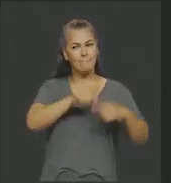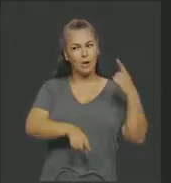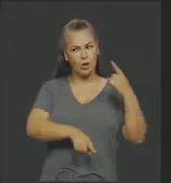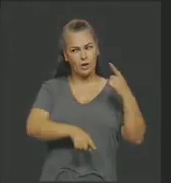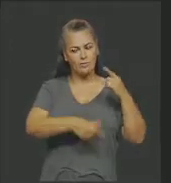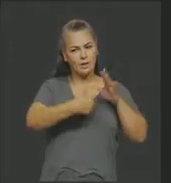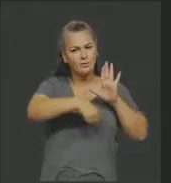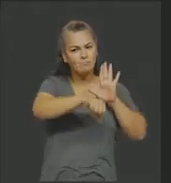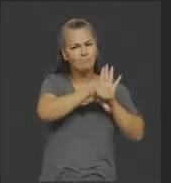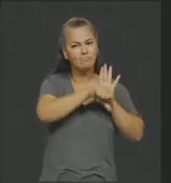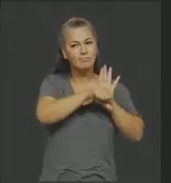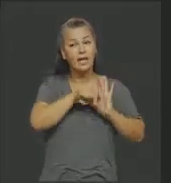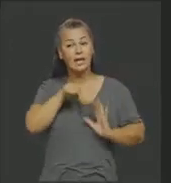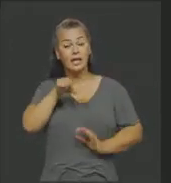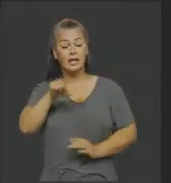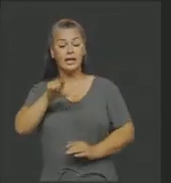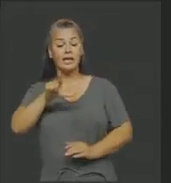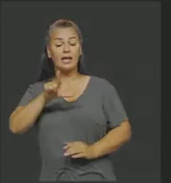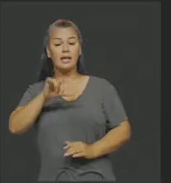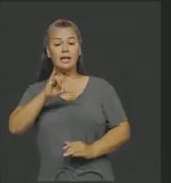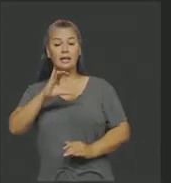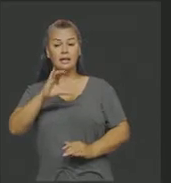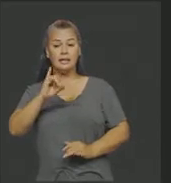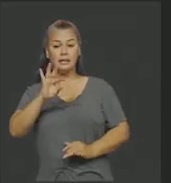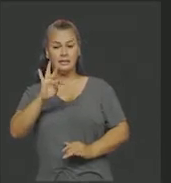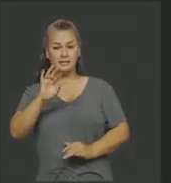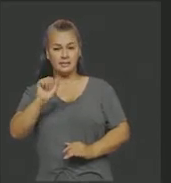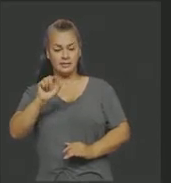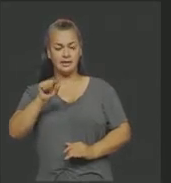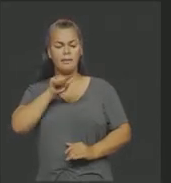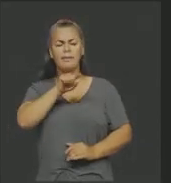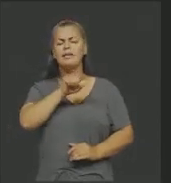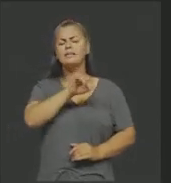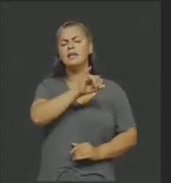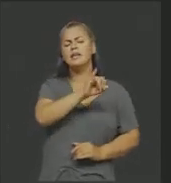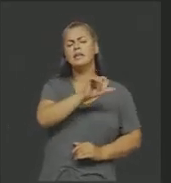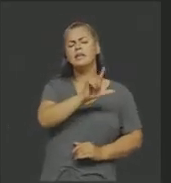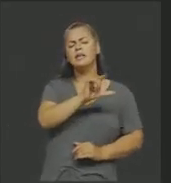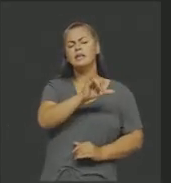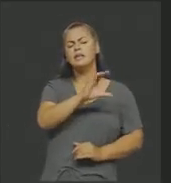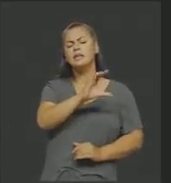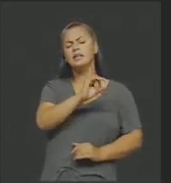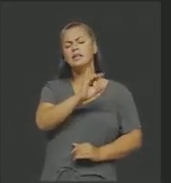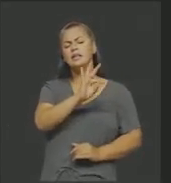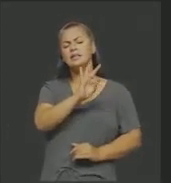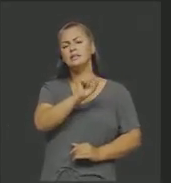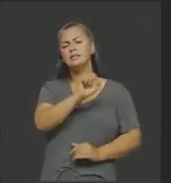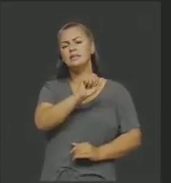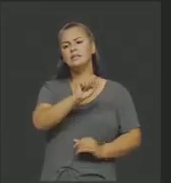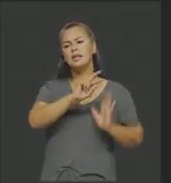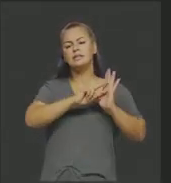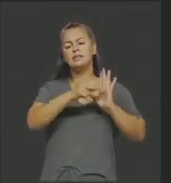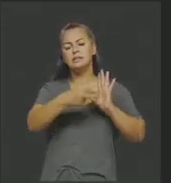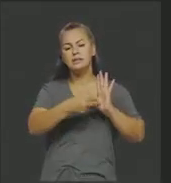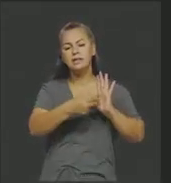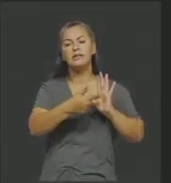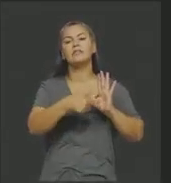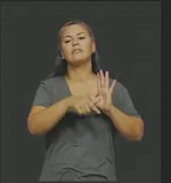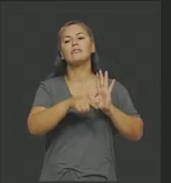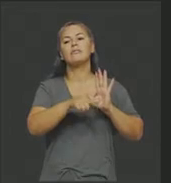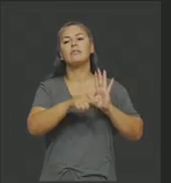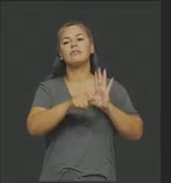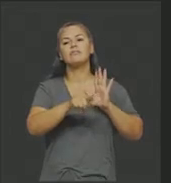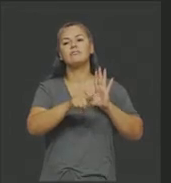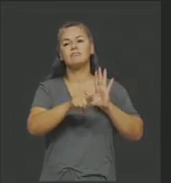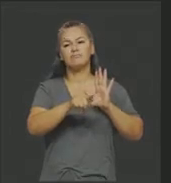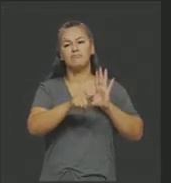que é ilícitas? São aquelas que a lei não permite que você use, tá? Ou que você use numa quantidade reduzida.